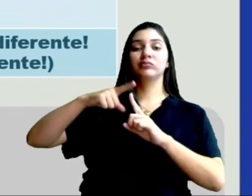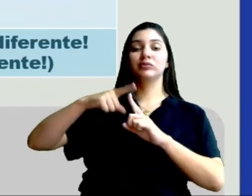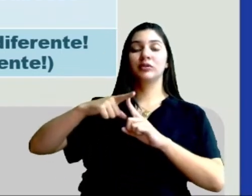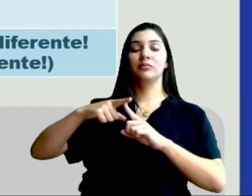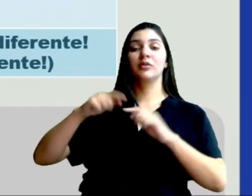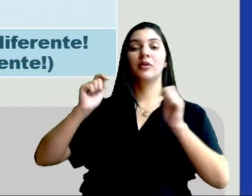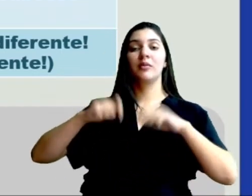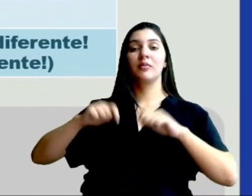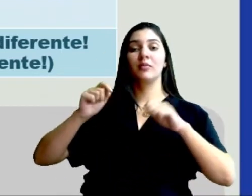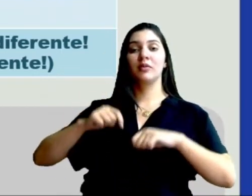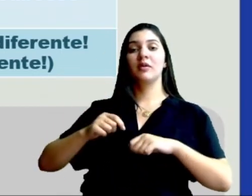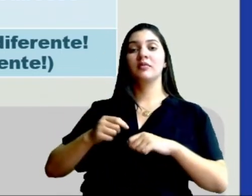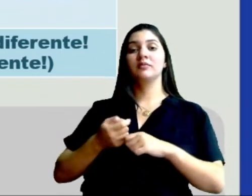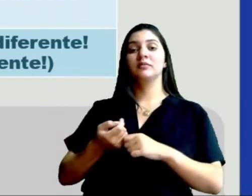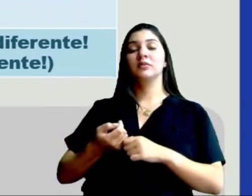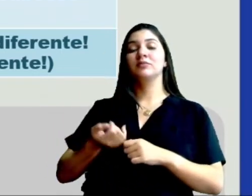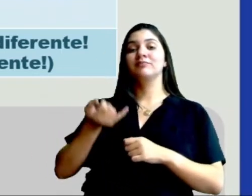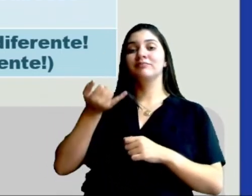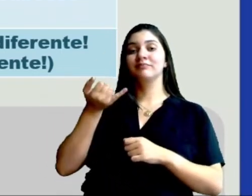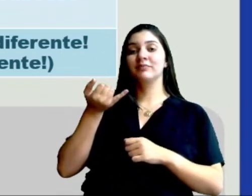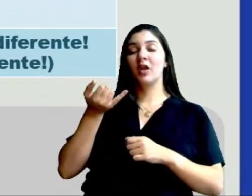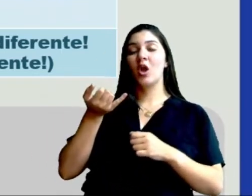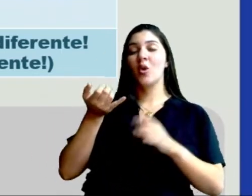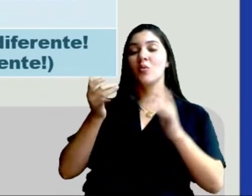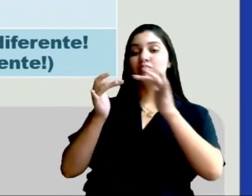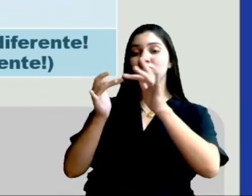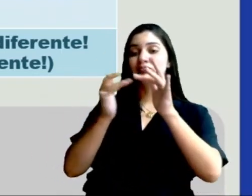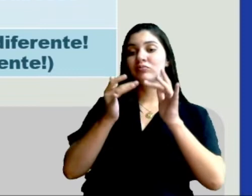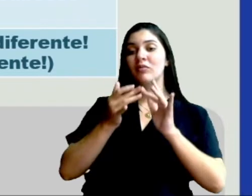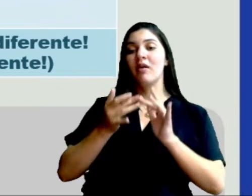forma em que pudéssemos contatar o Senhor.